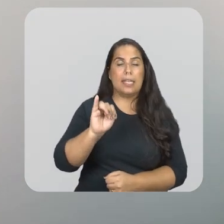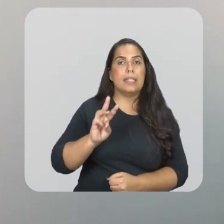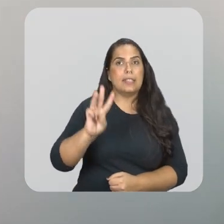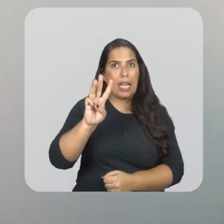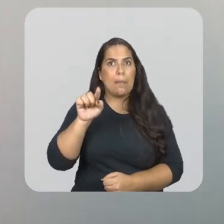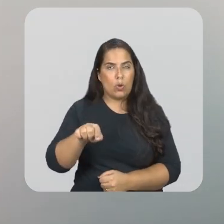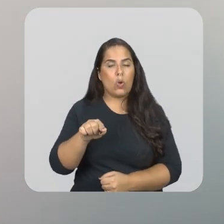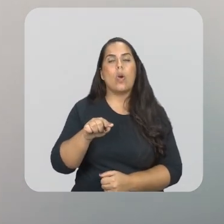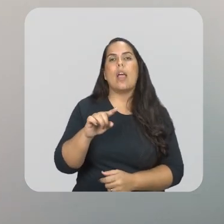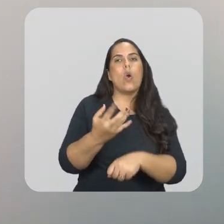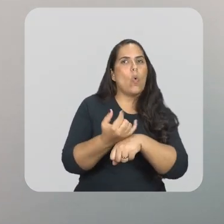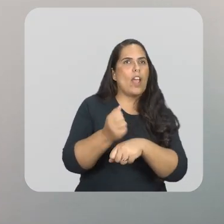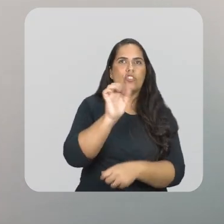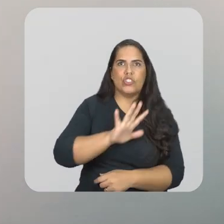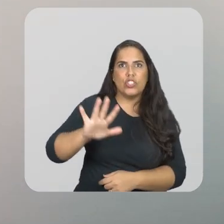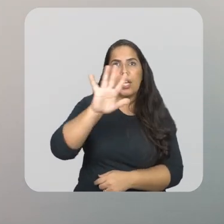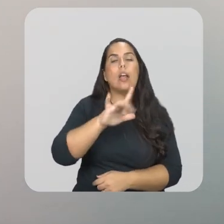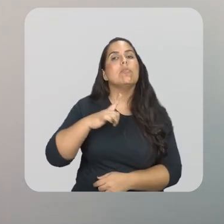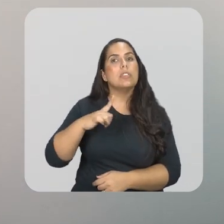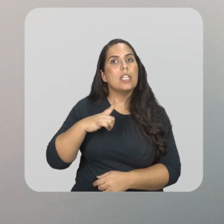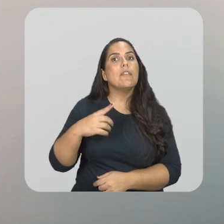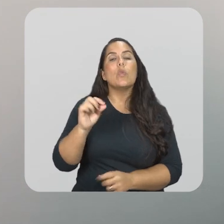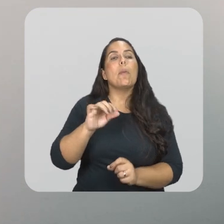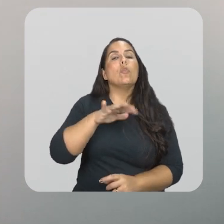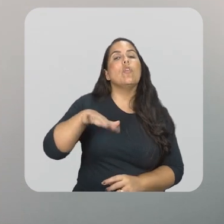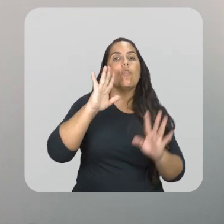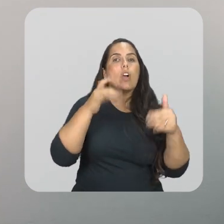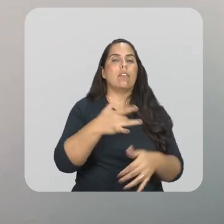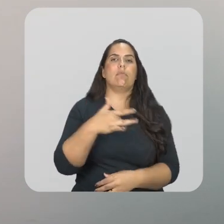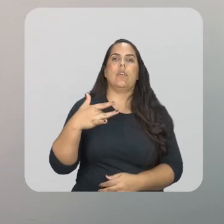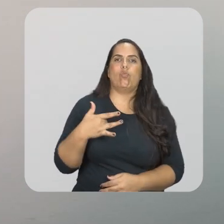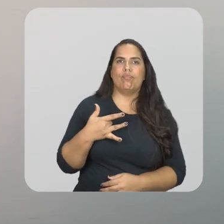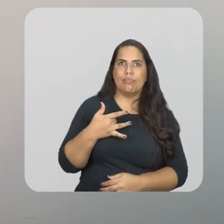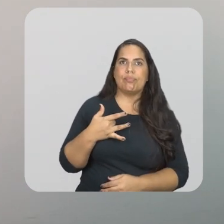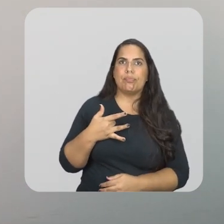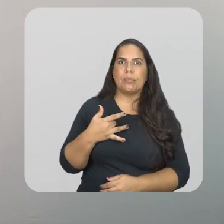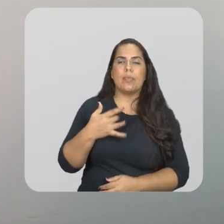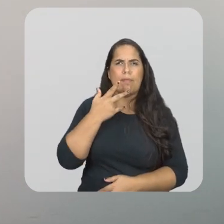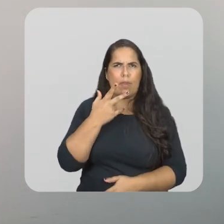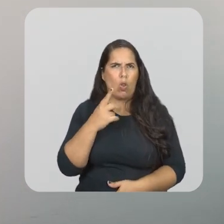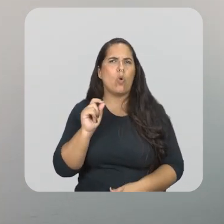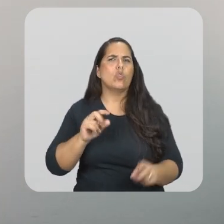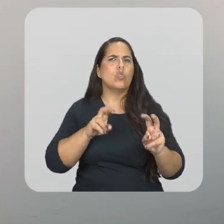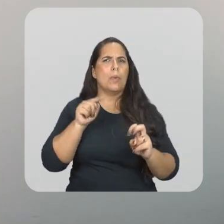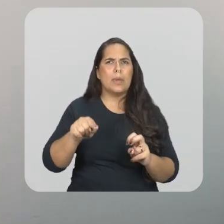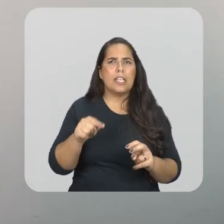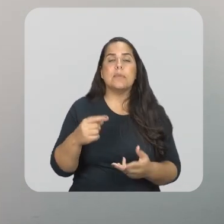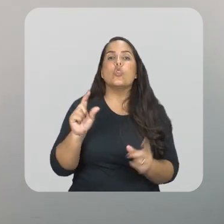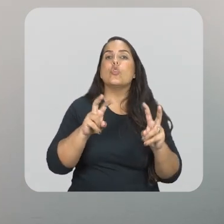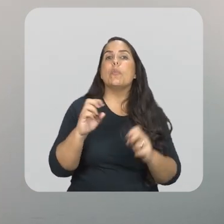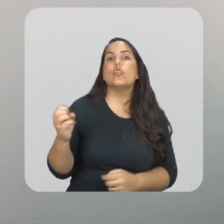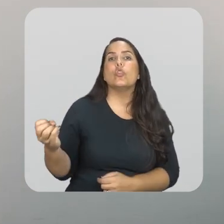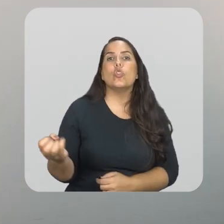participação da UERJ, da Oeste, enfim, da UERJ em si, teve um viés muito da saúde, né? Então, a gente falou bastante disso, sobre